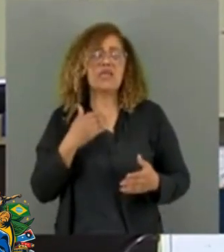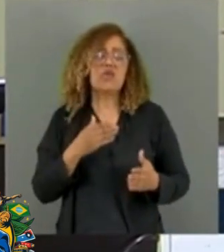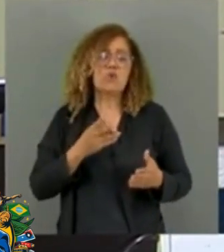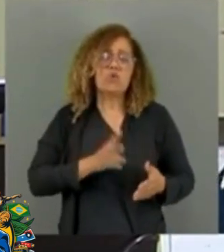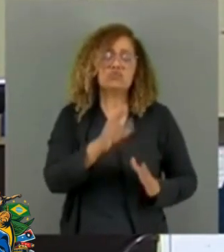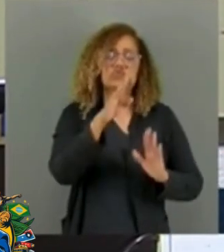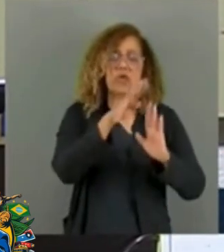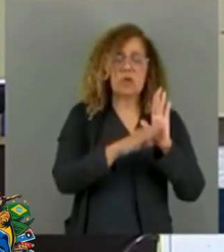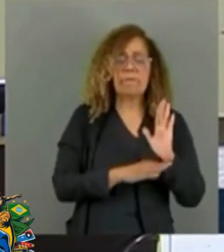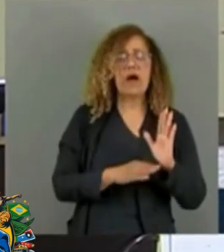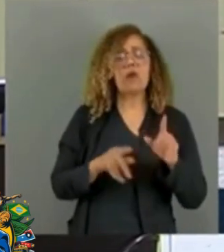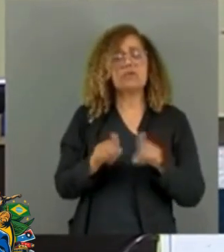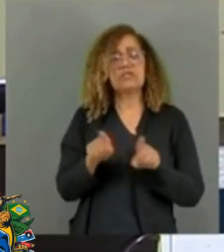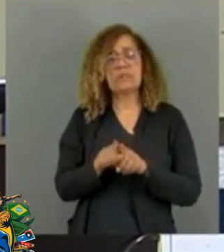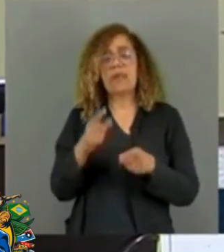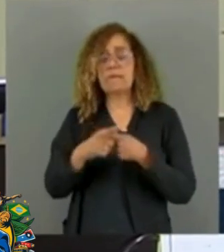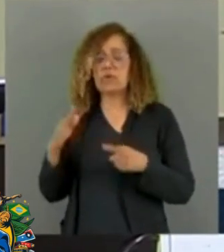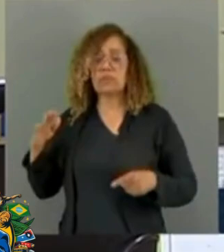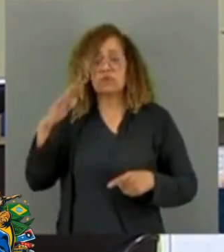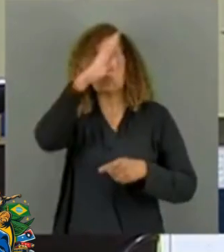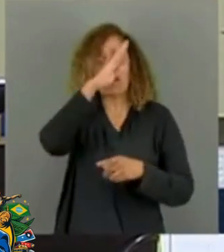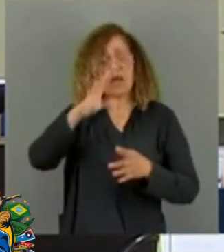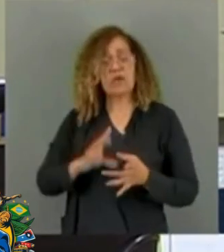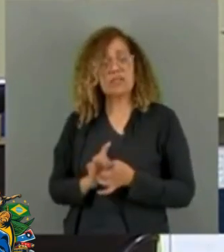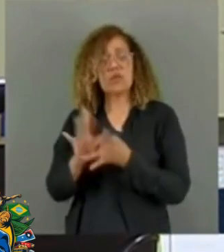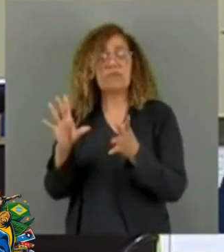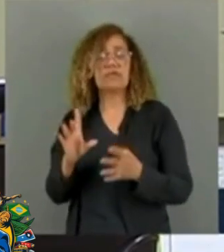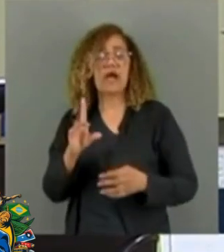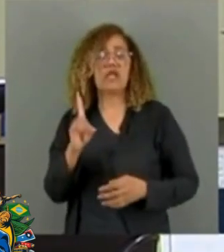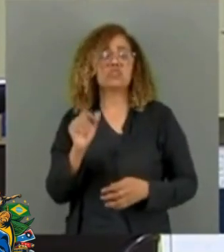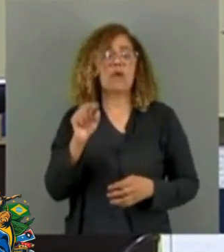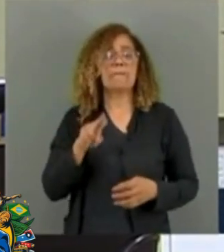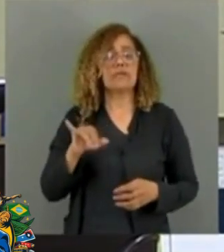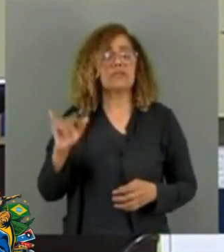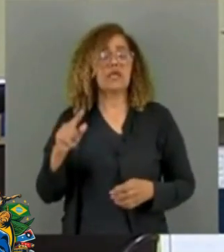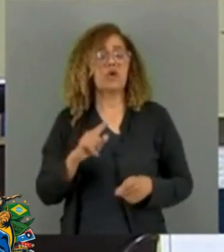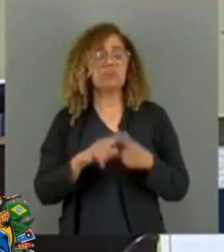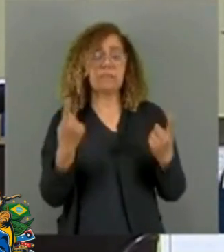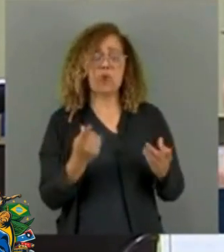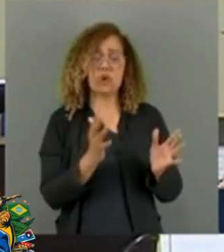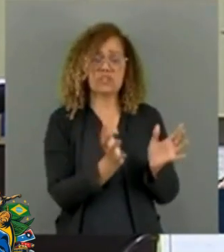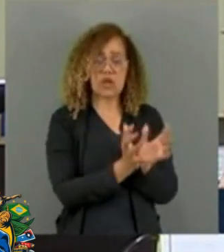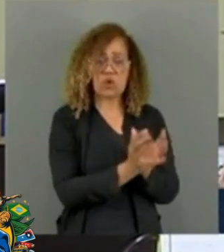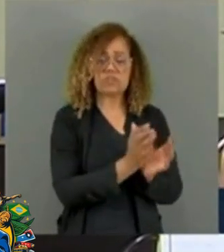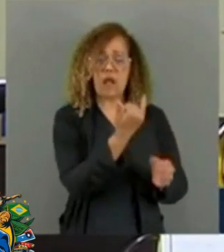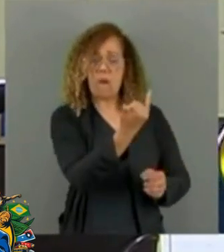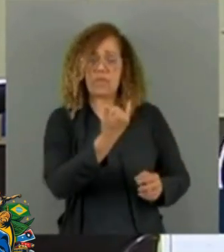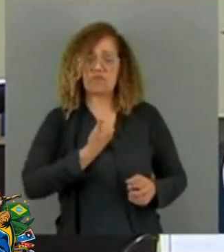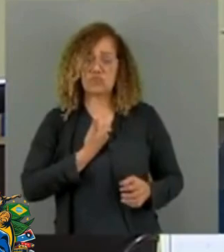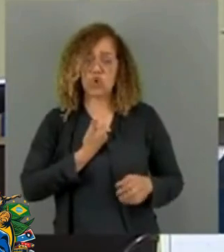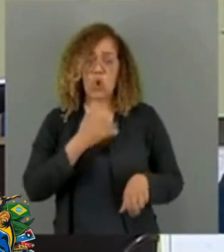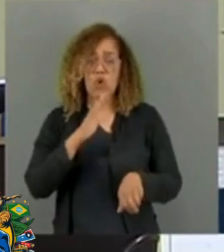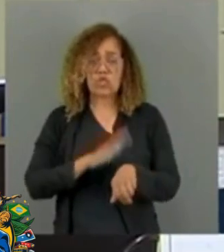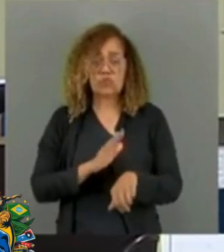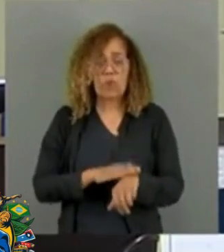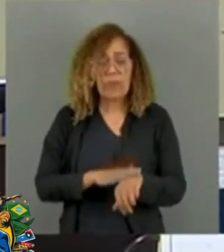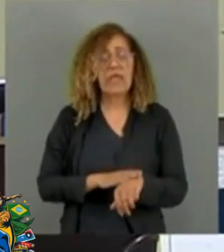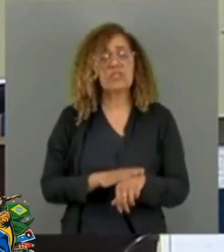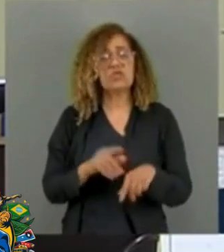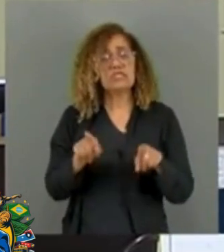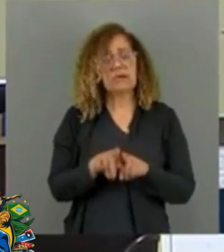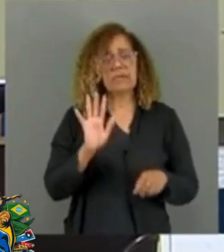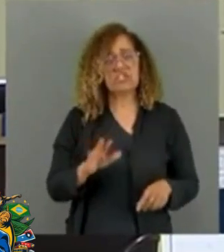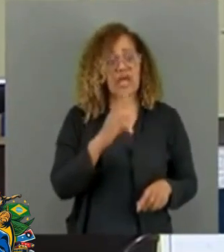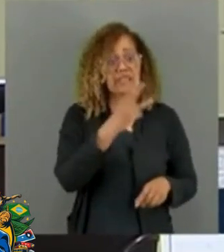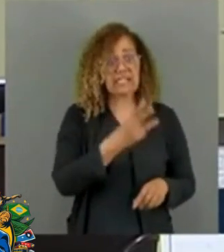pauta Daniel Silveira e graça do presidente Bolsonaro, quando de repente fui informado pela minha produção que nós estávamos naquele momento, embora com os 33